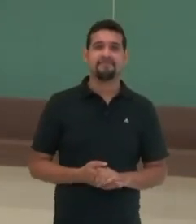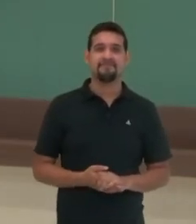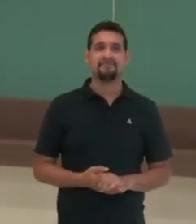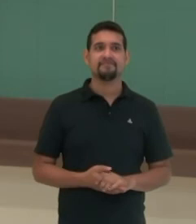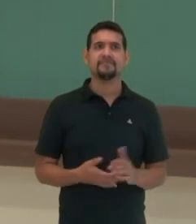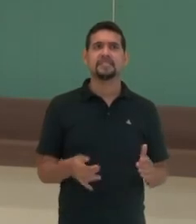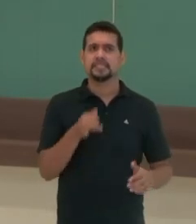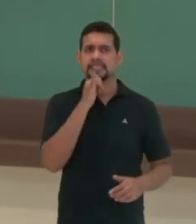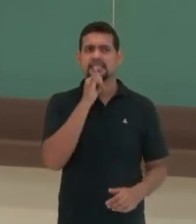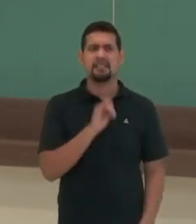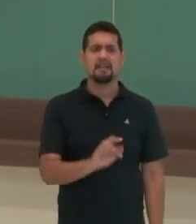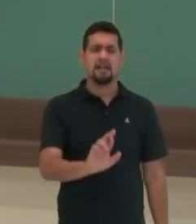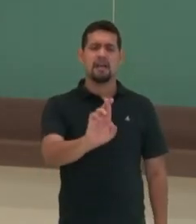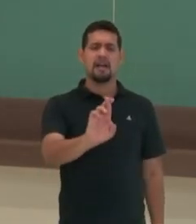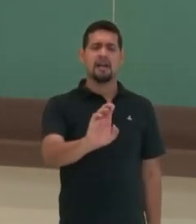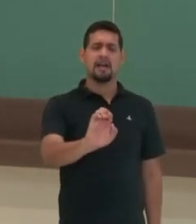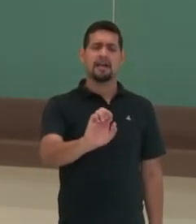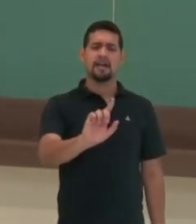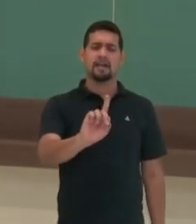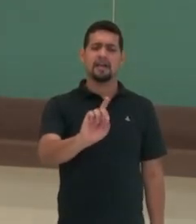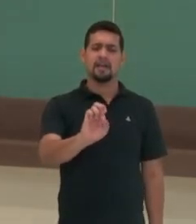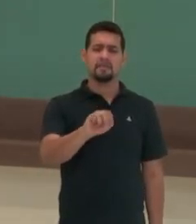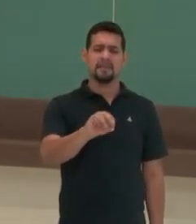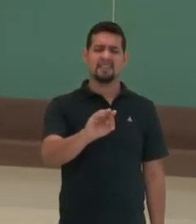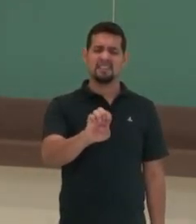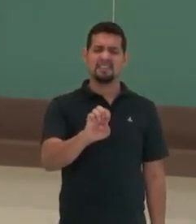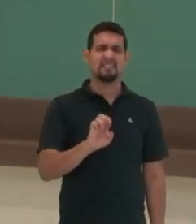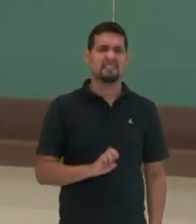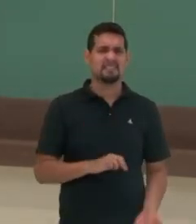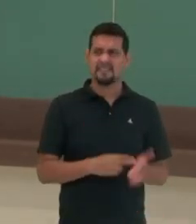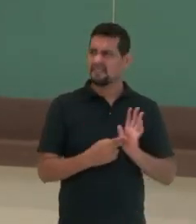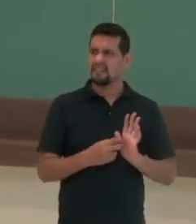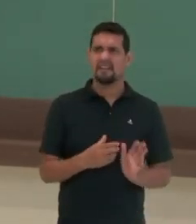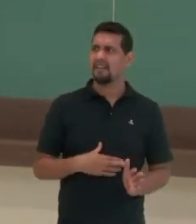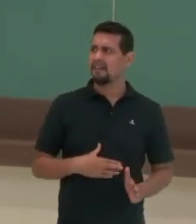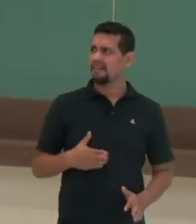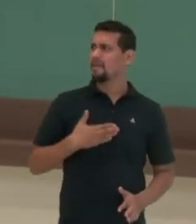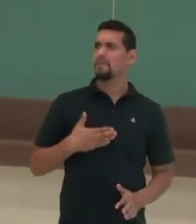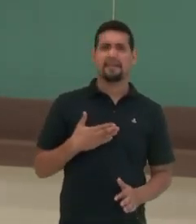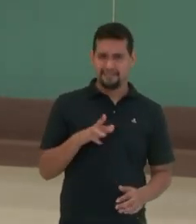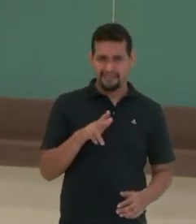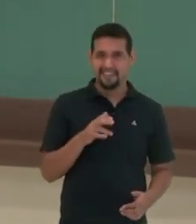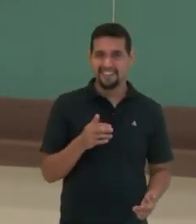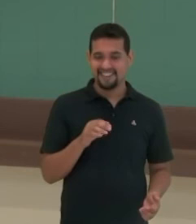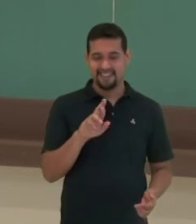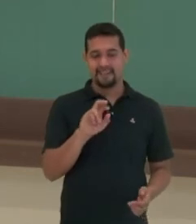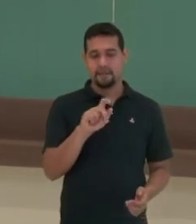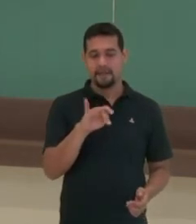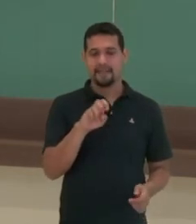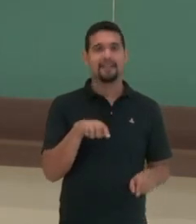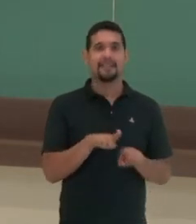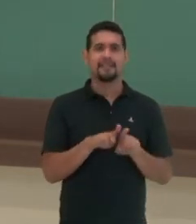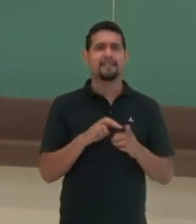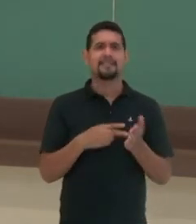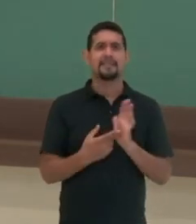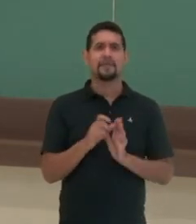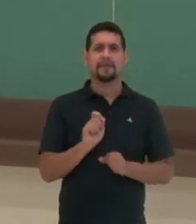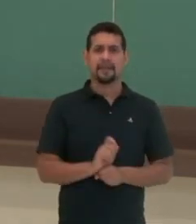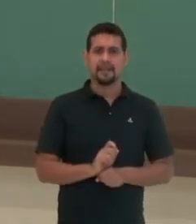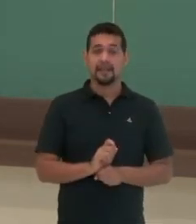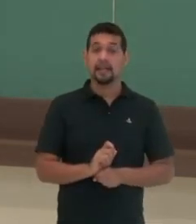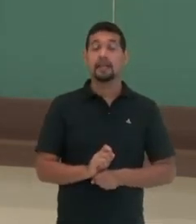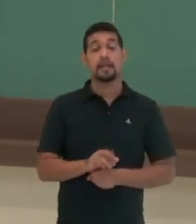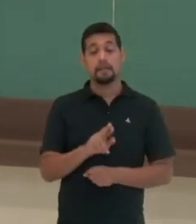Então, e o repente, né? Como que é o repente? De repente, tem um repente na aula? Então, o repente, olha só, o